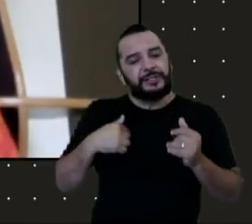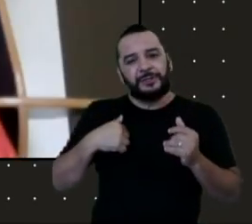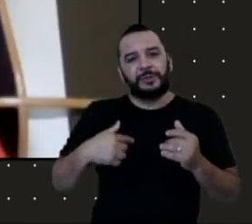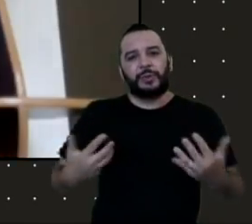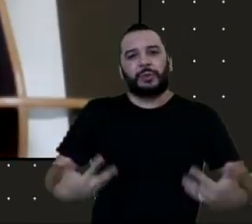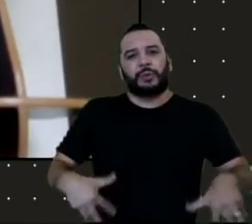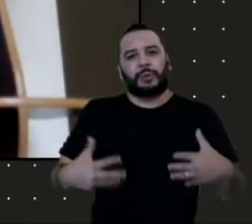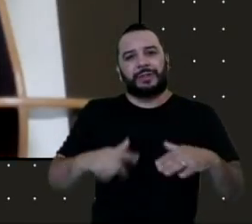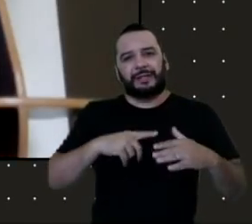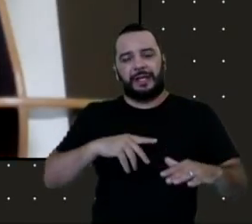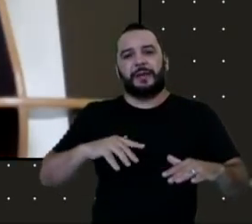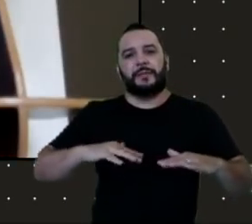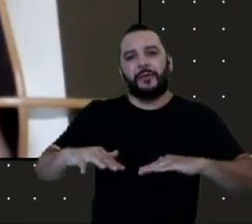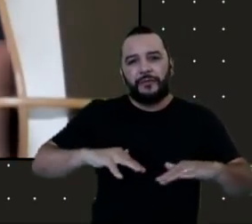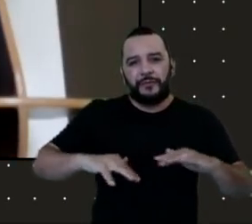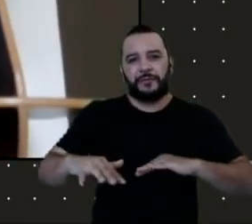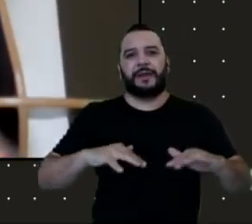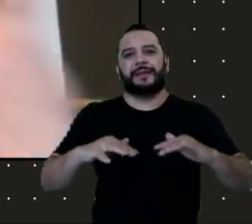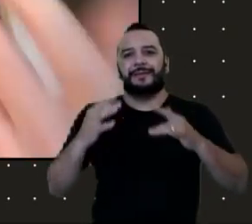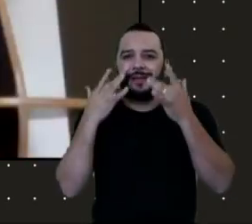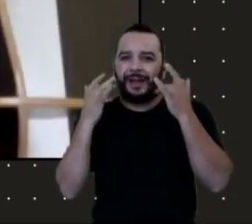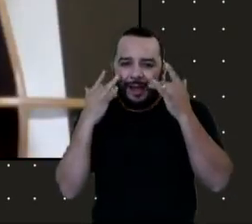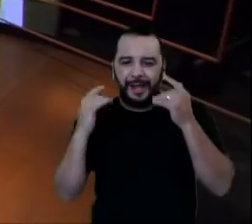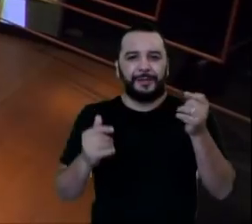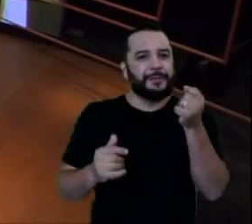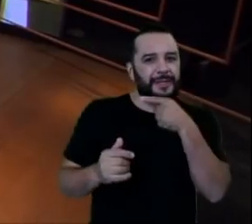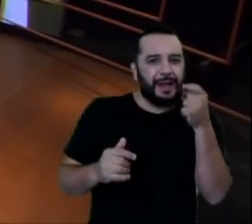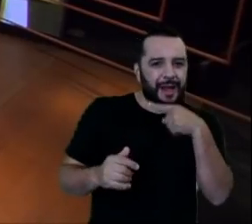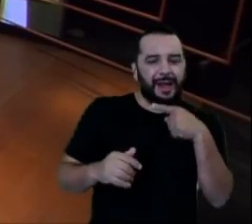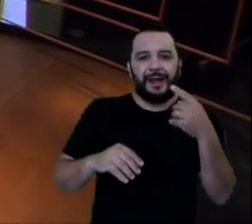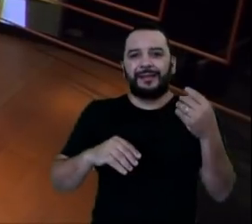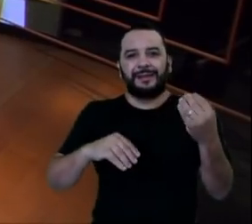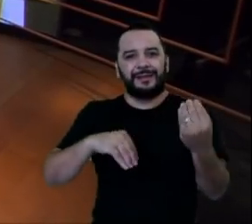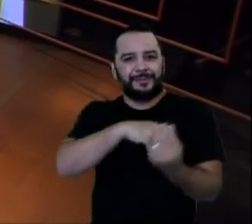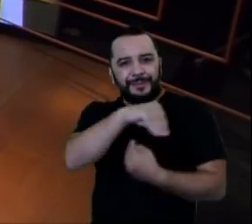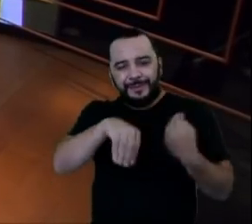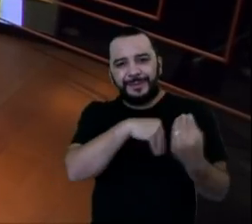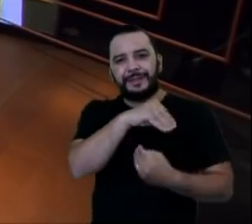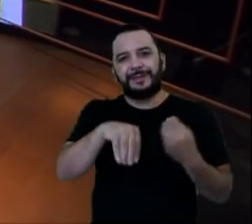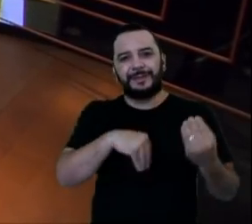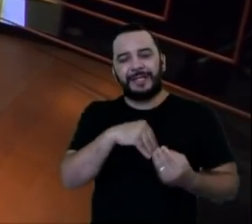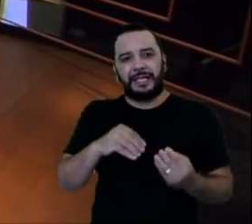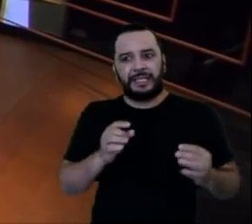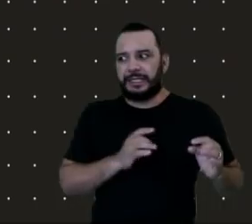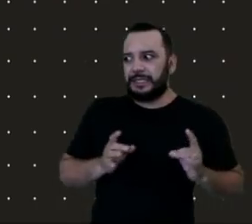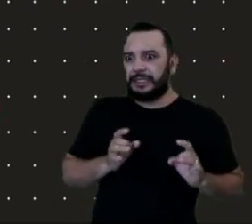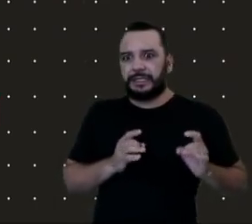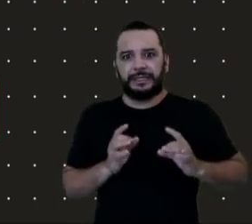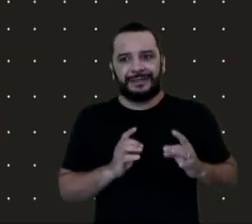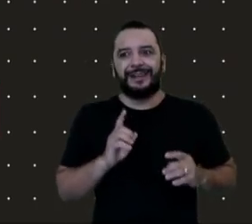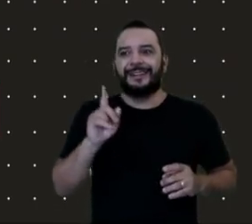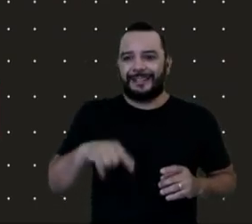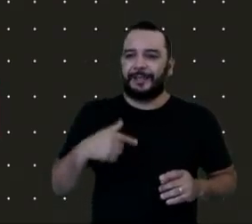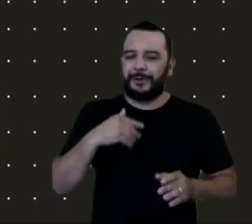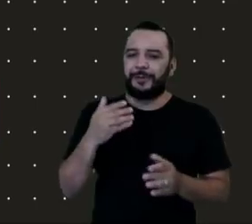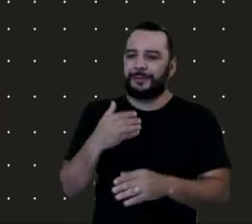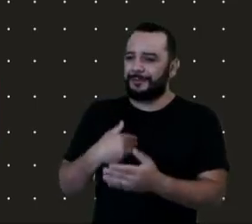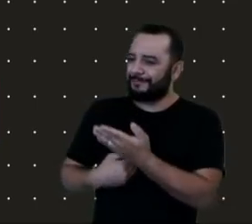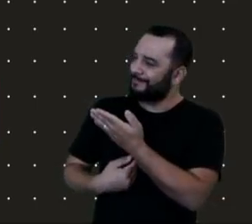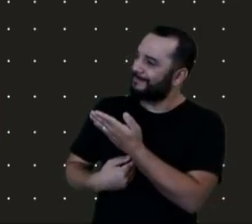elenco maravilhoso, talentosíssimo, e que contava os últimos 60 anos da humanidade. Então, era um